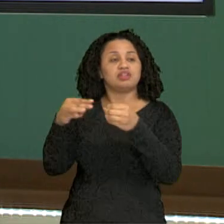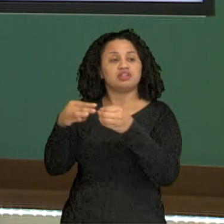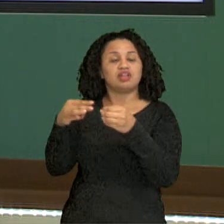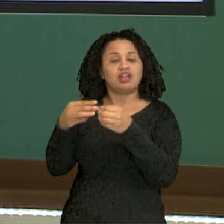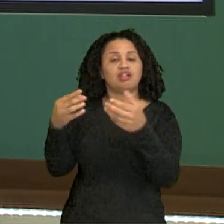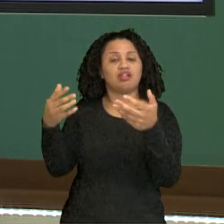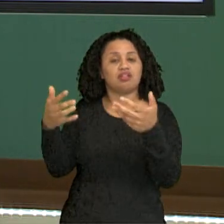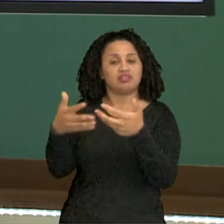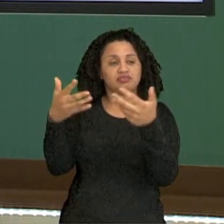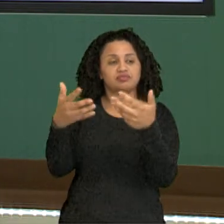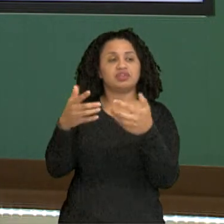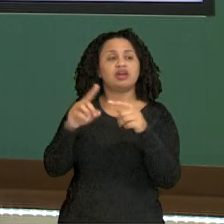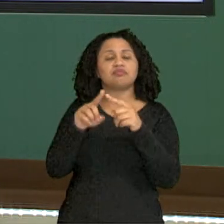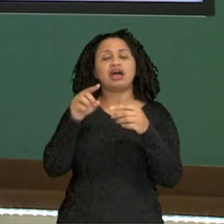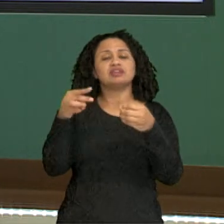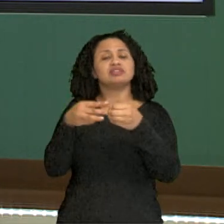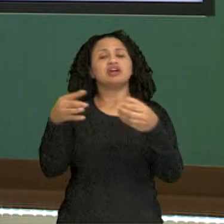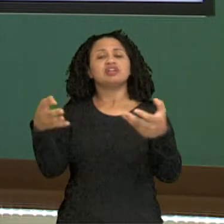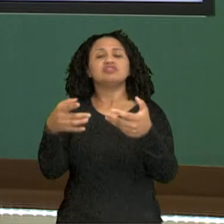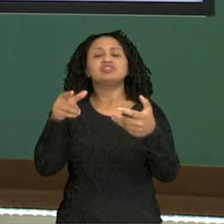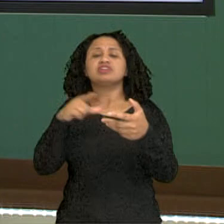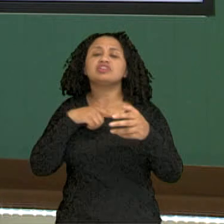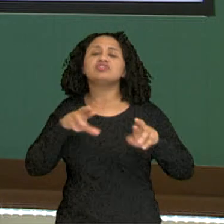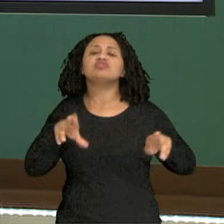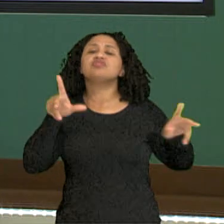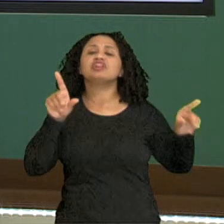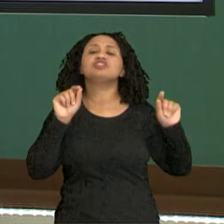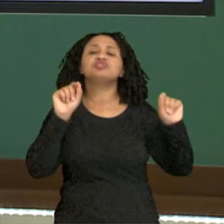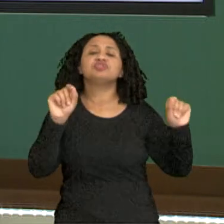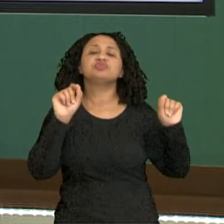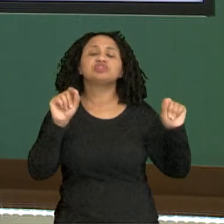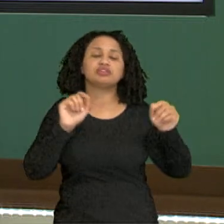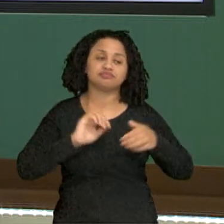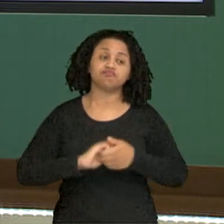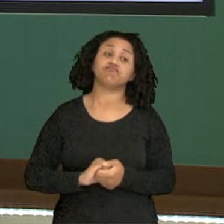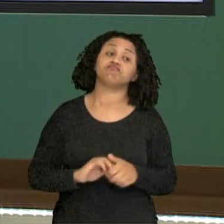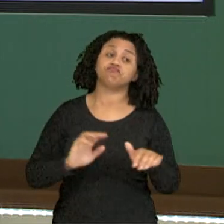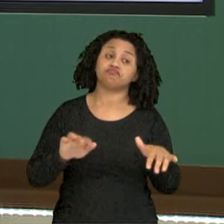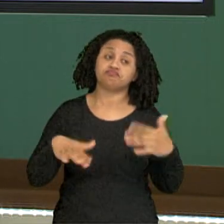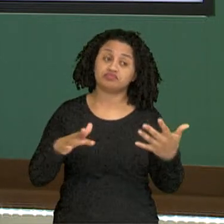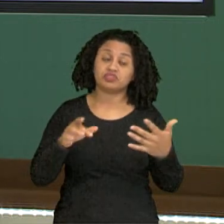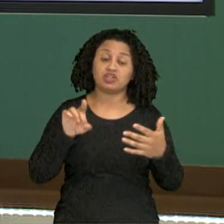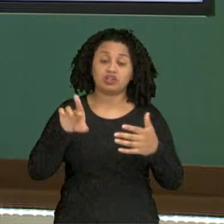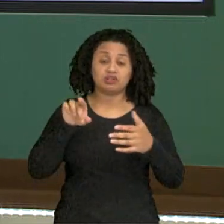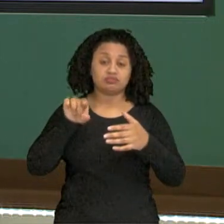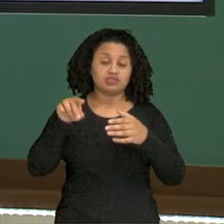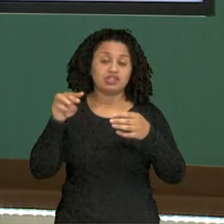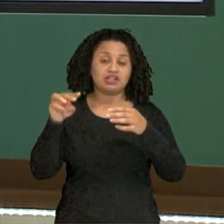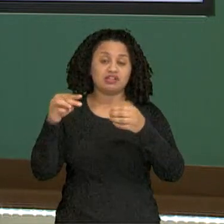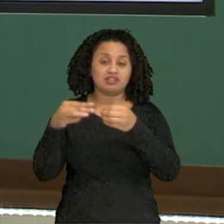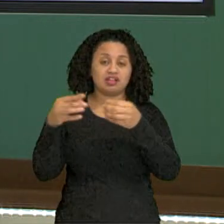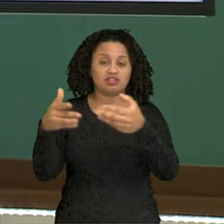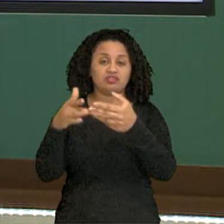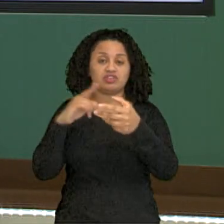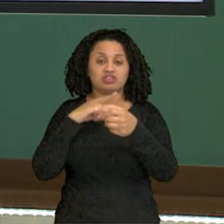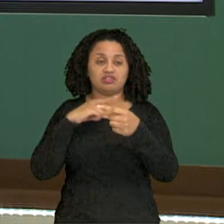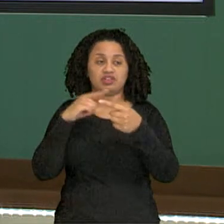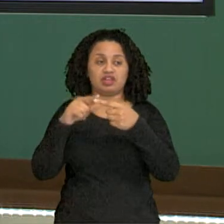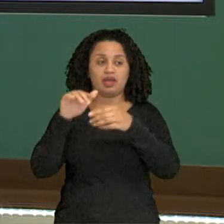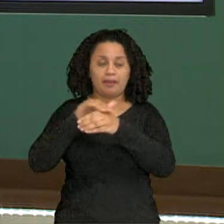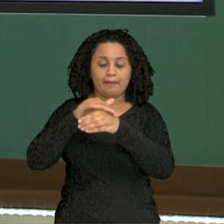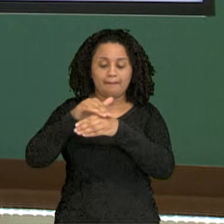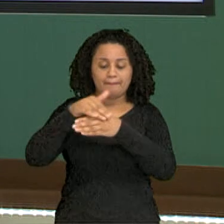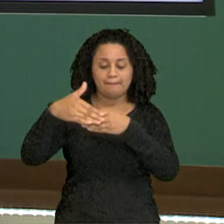que a célula vegetal apresenta de diferente? Só as células vegetais têm